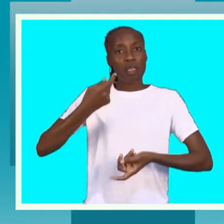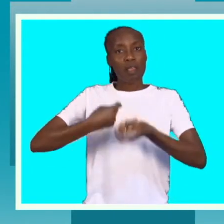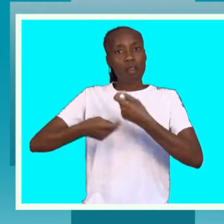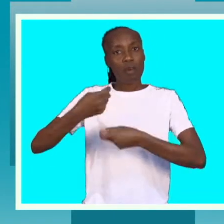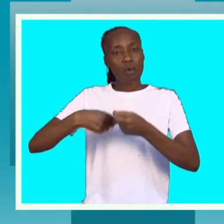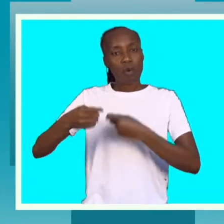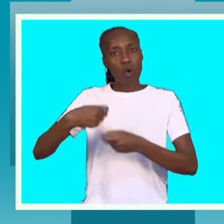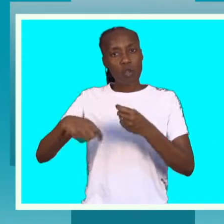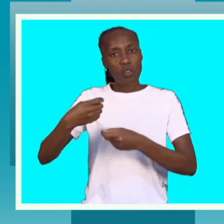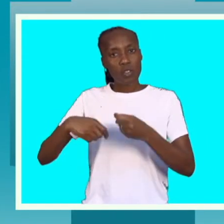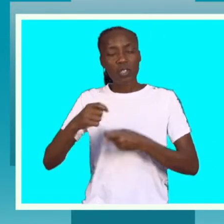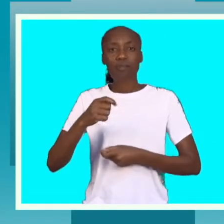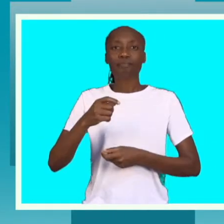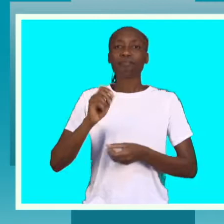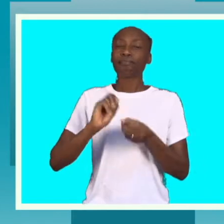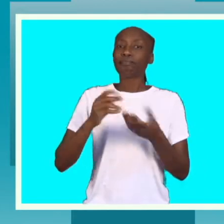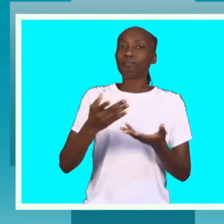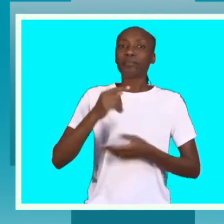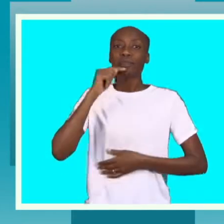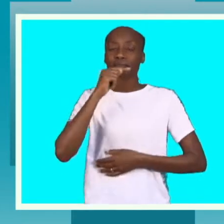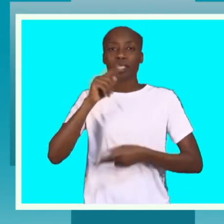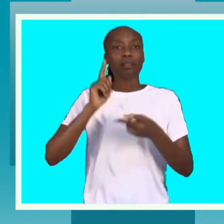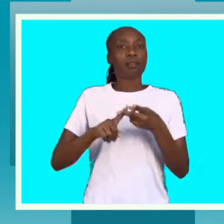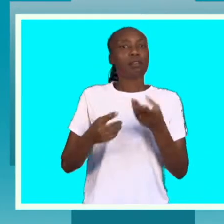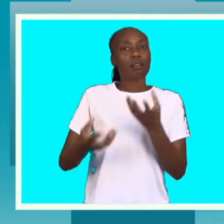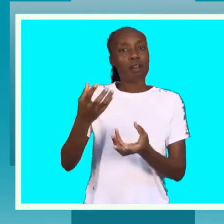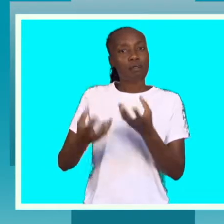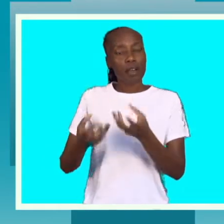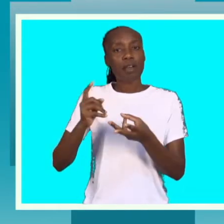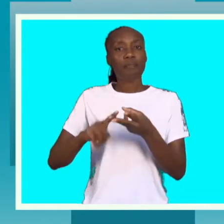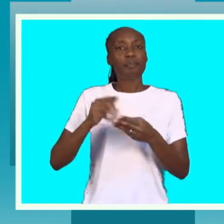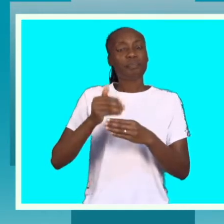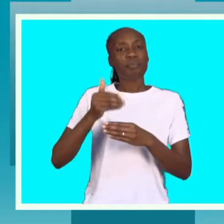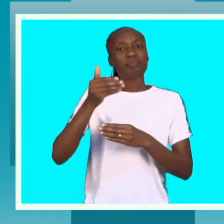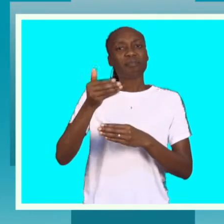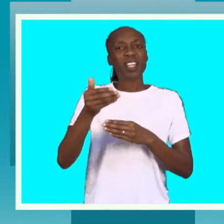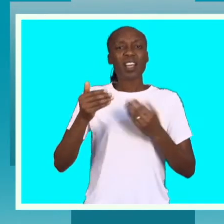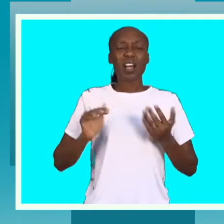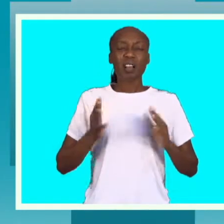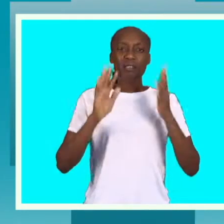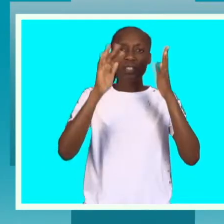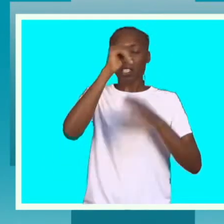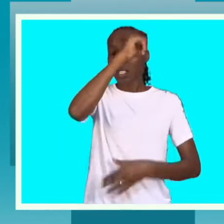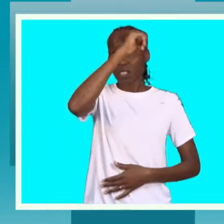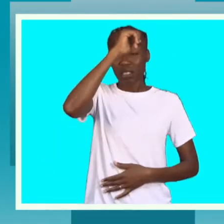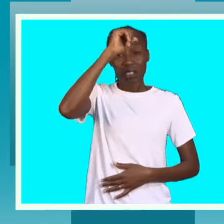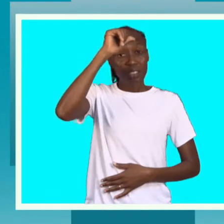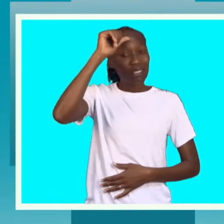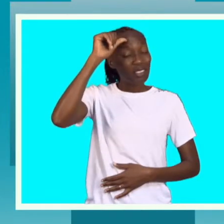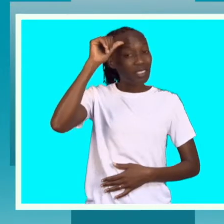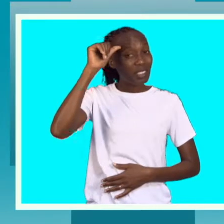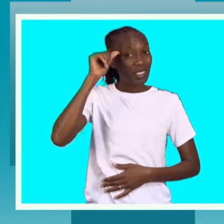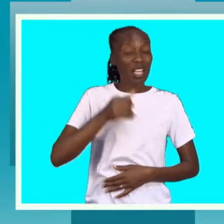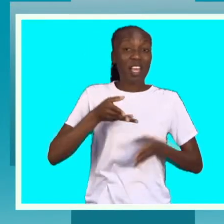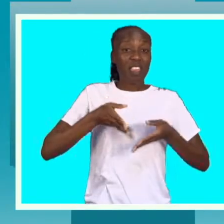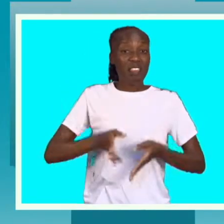Rendo tomate, carvão. Então, foi uma vida muito difícil mesmo. Levei as miúdas para a escola,